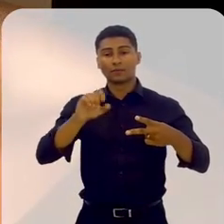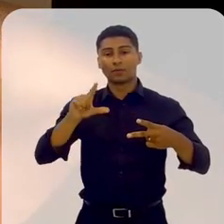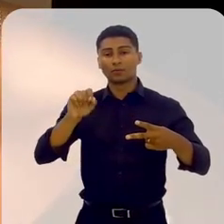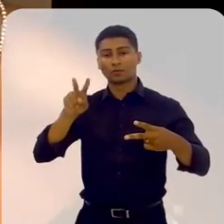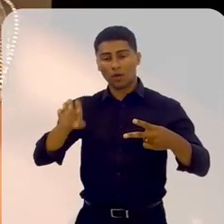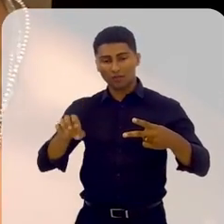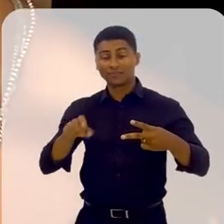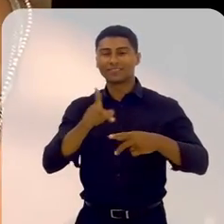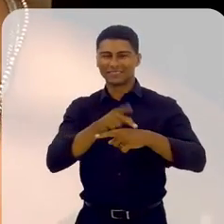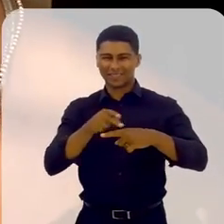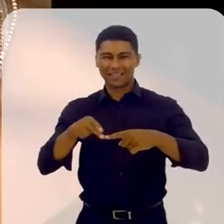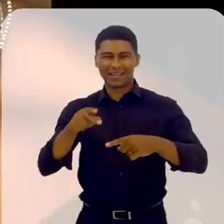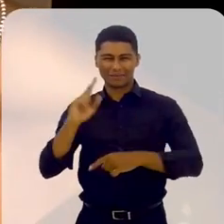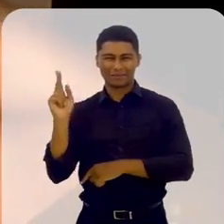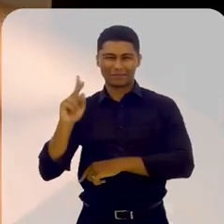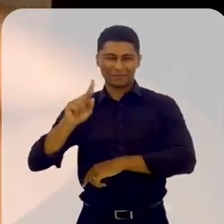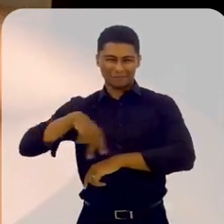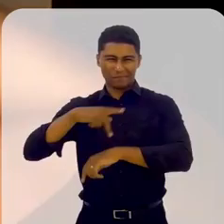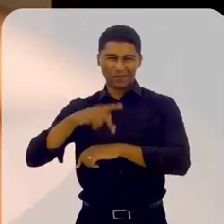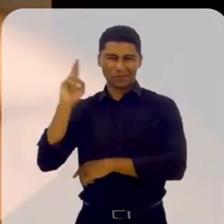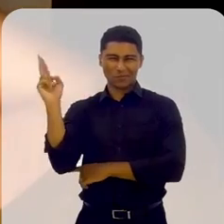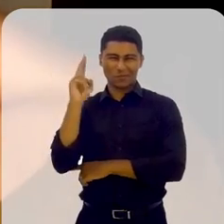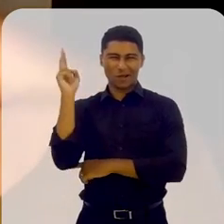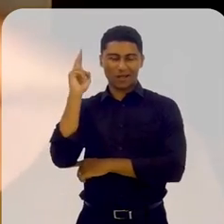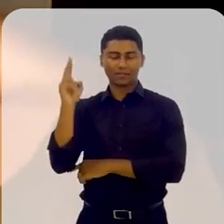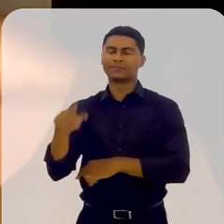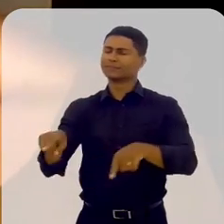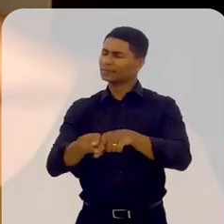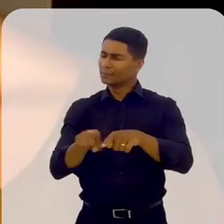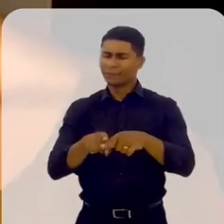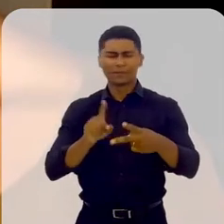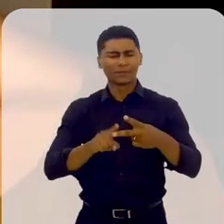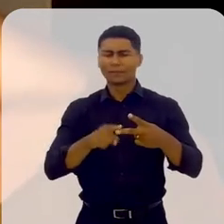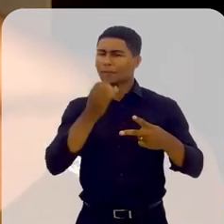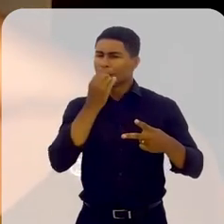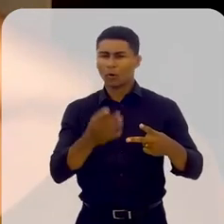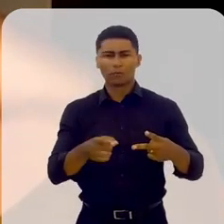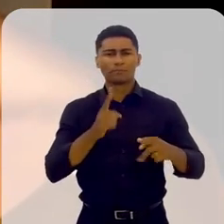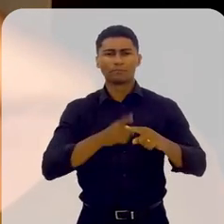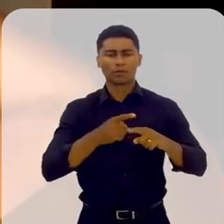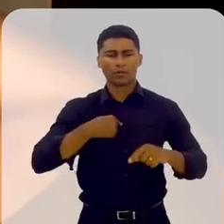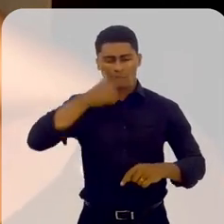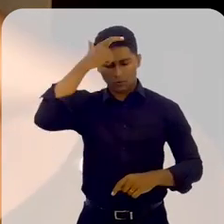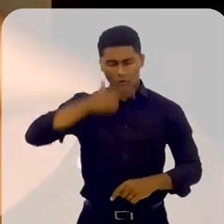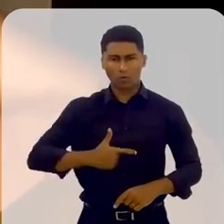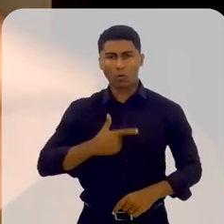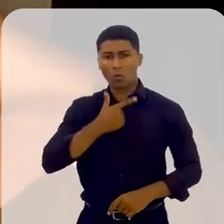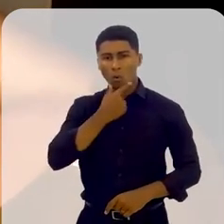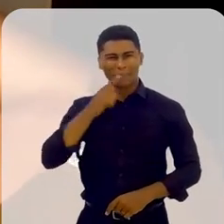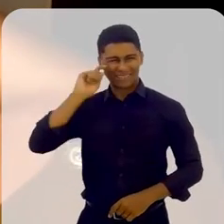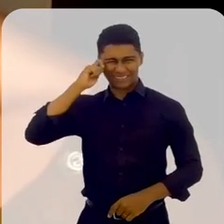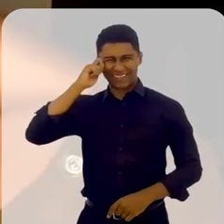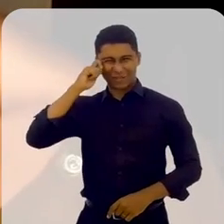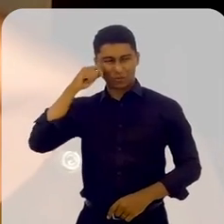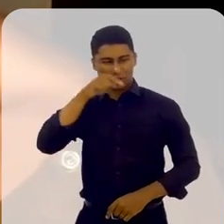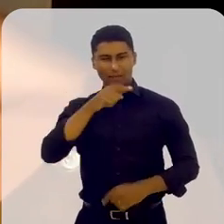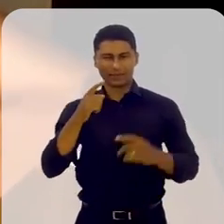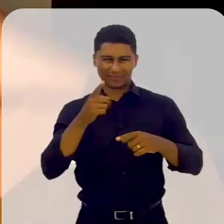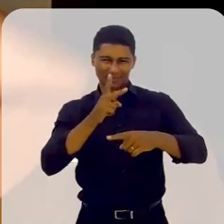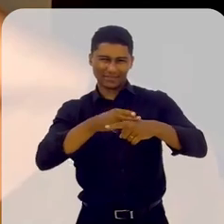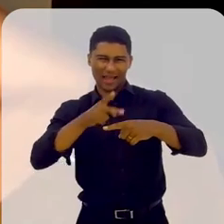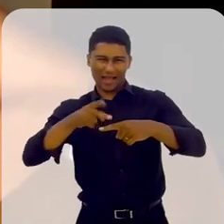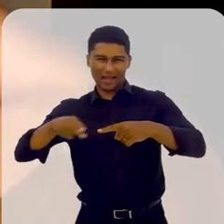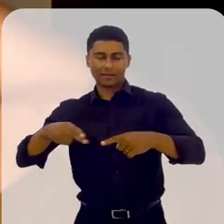mim é muito caro pelo personagem que eu tive, por ser um homem negro complexo, sem falar diretamente